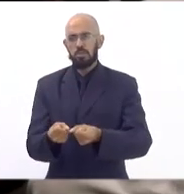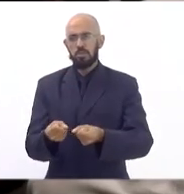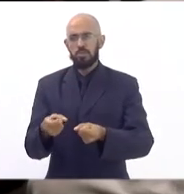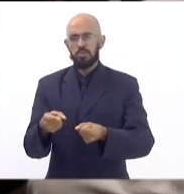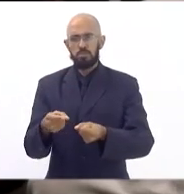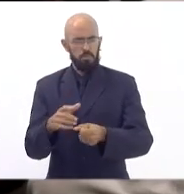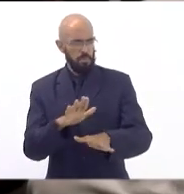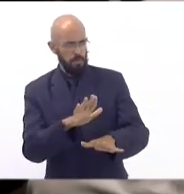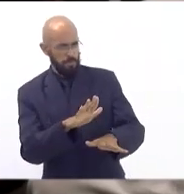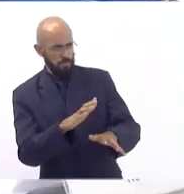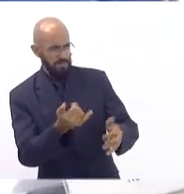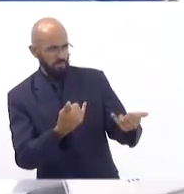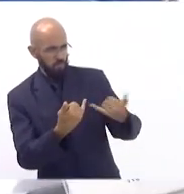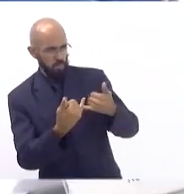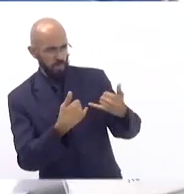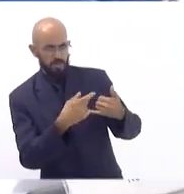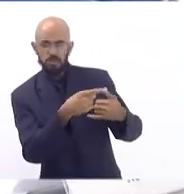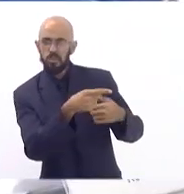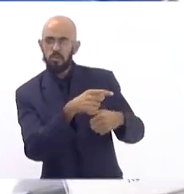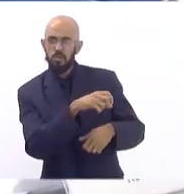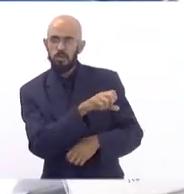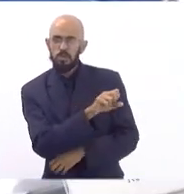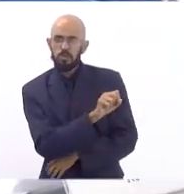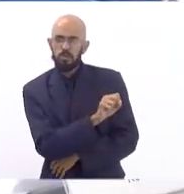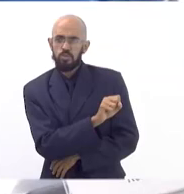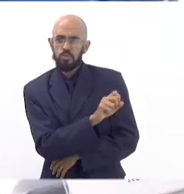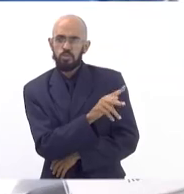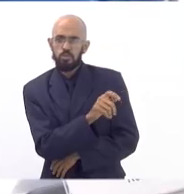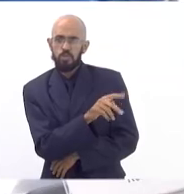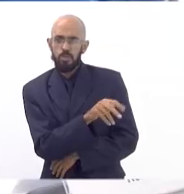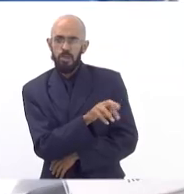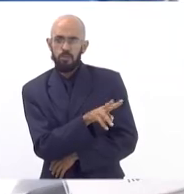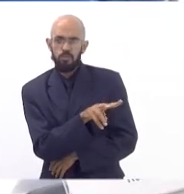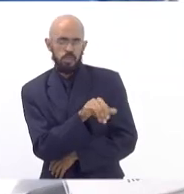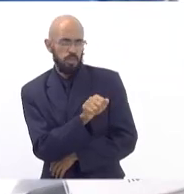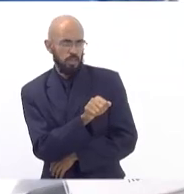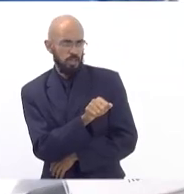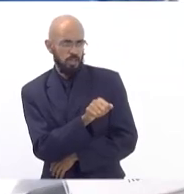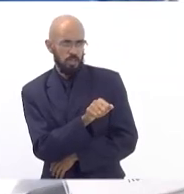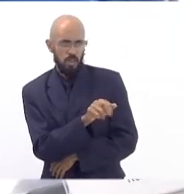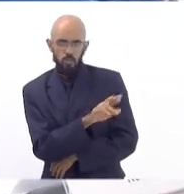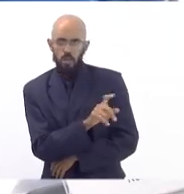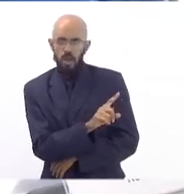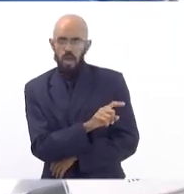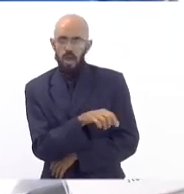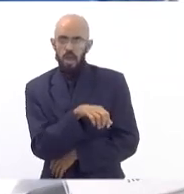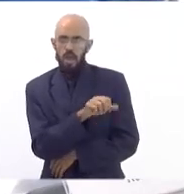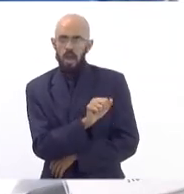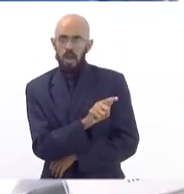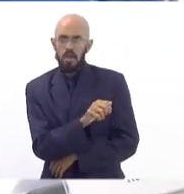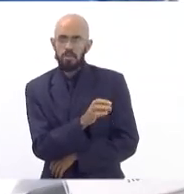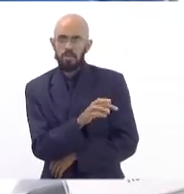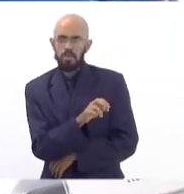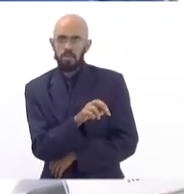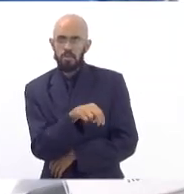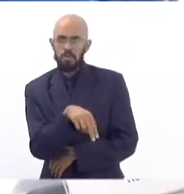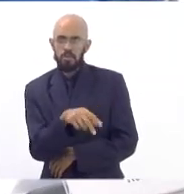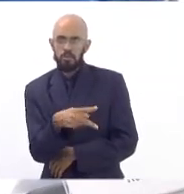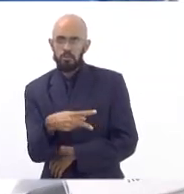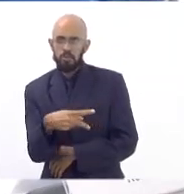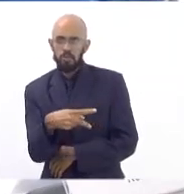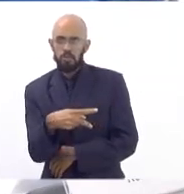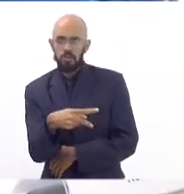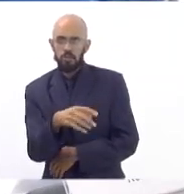foi repassada pela pela SuperVia não foi pela genética e repassou para SuperVia do